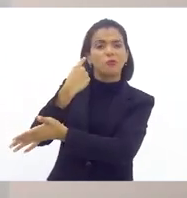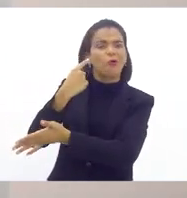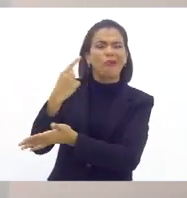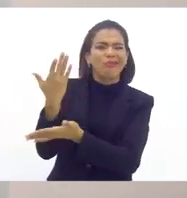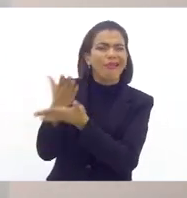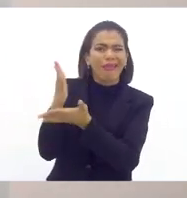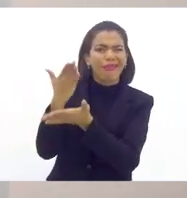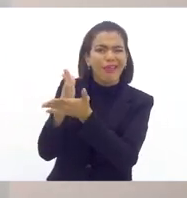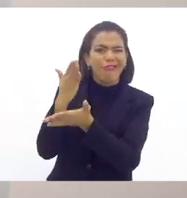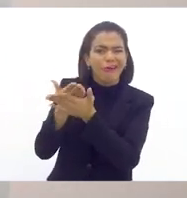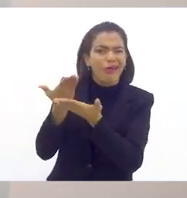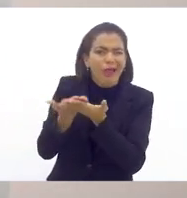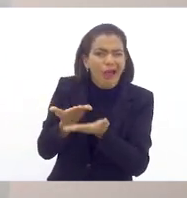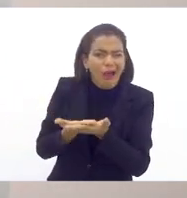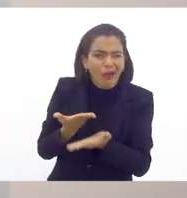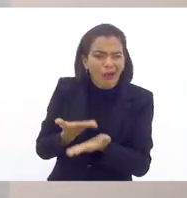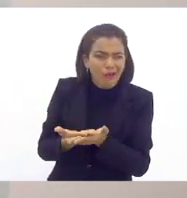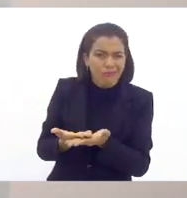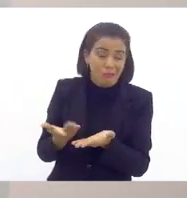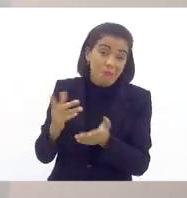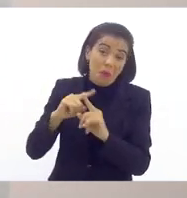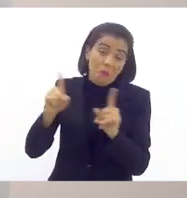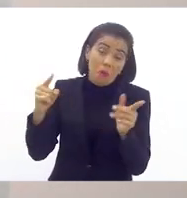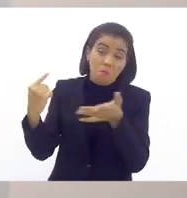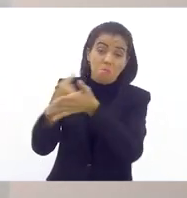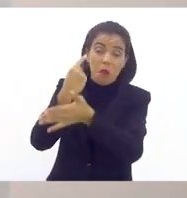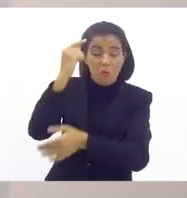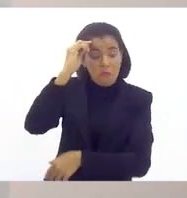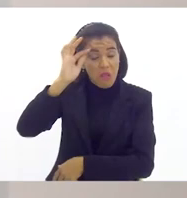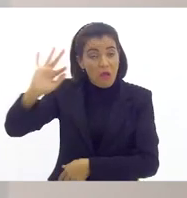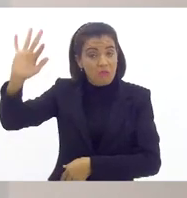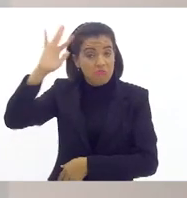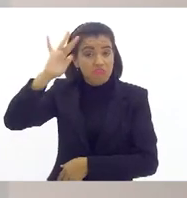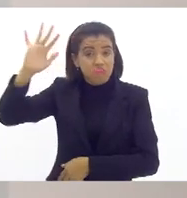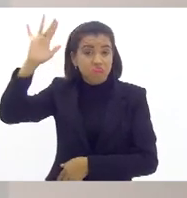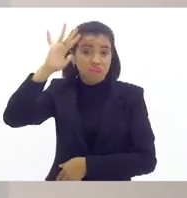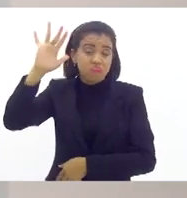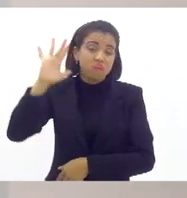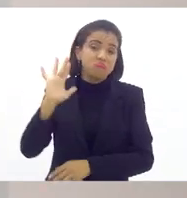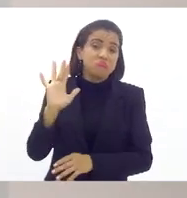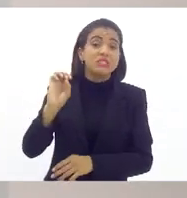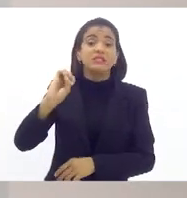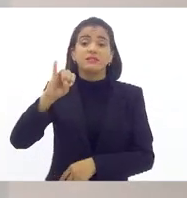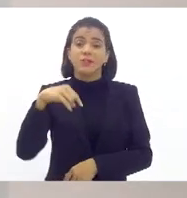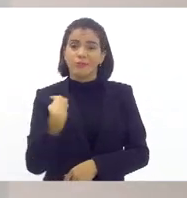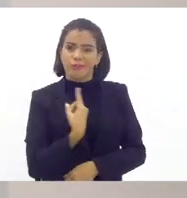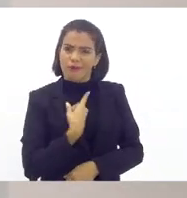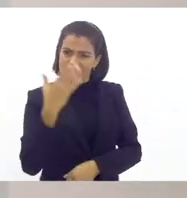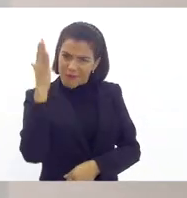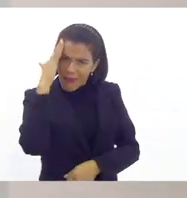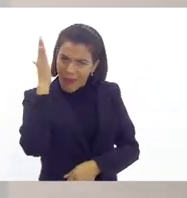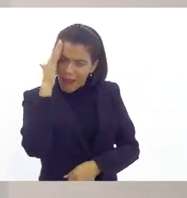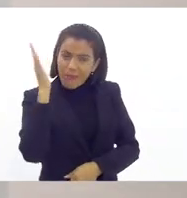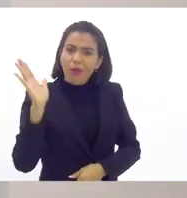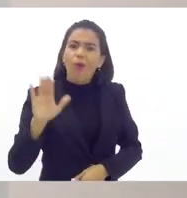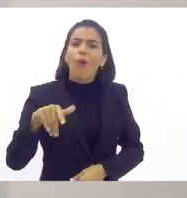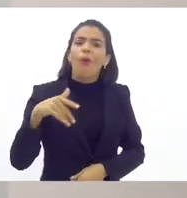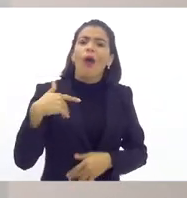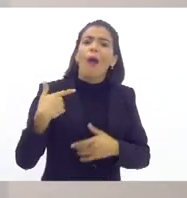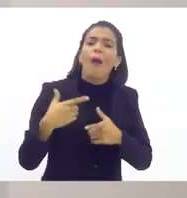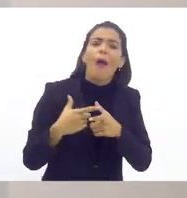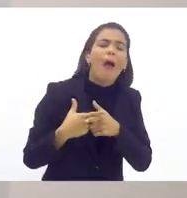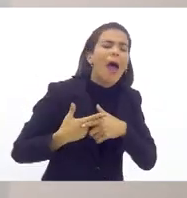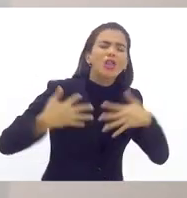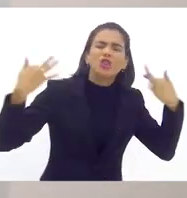tinha nada a ver com a aula dele, bastante filosófica, que perguntava o seguinte, se nós sabíamos qual era a maior dor